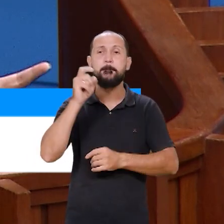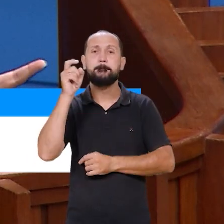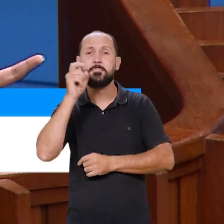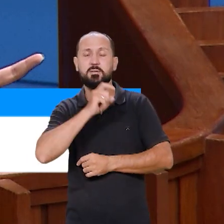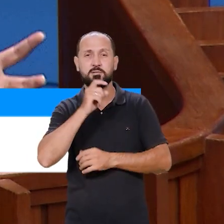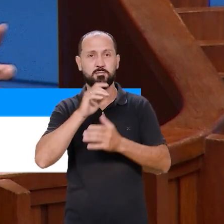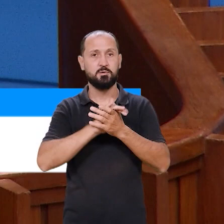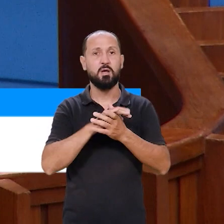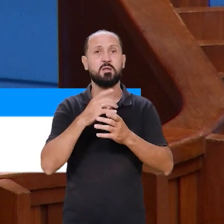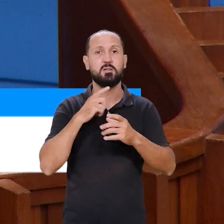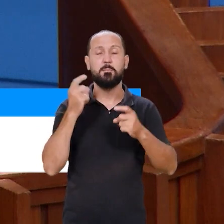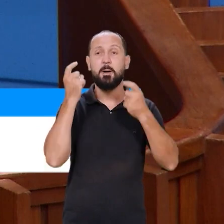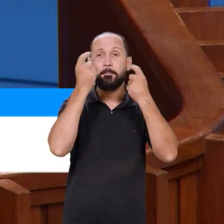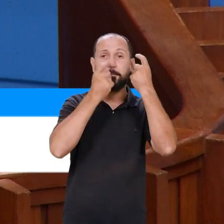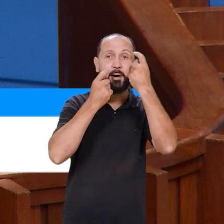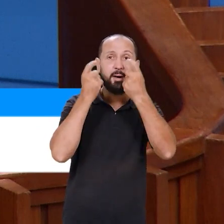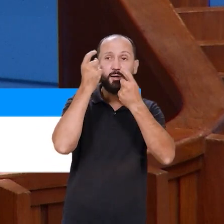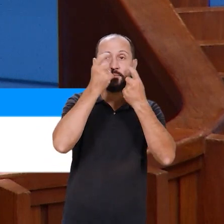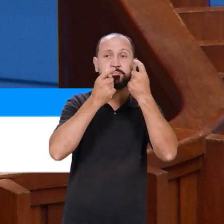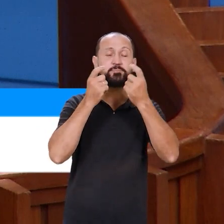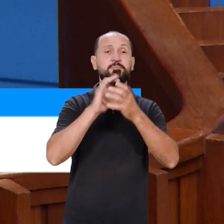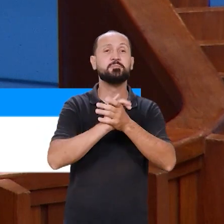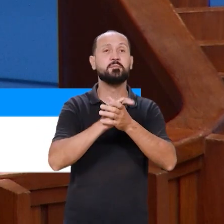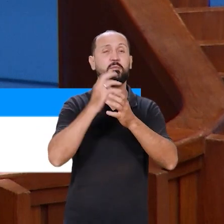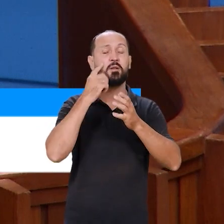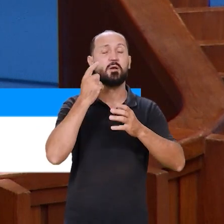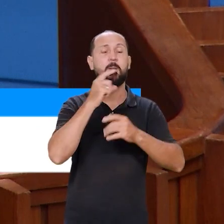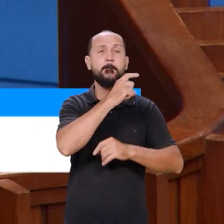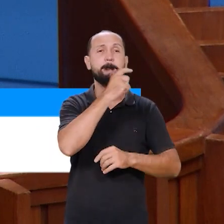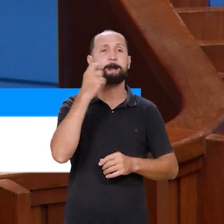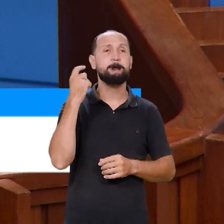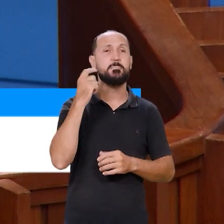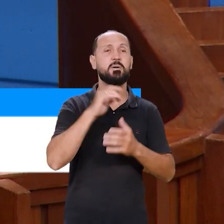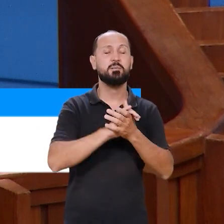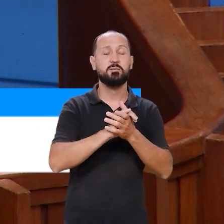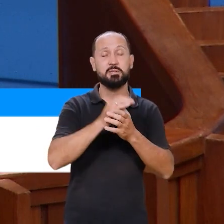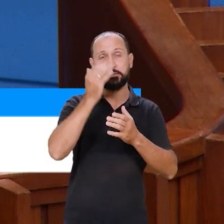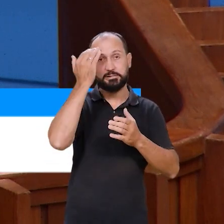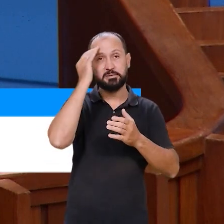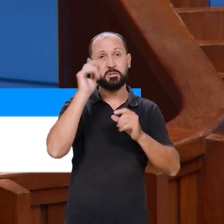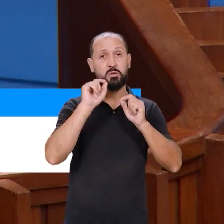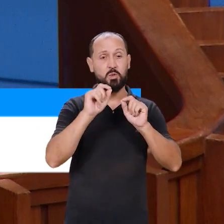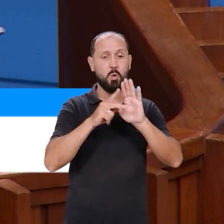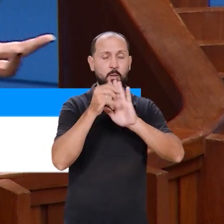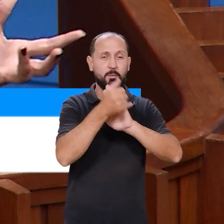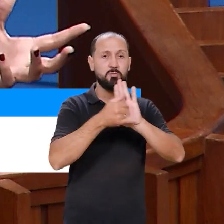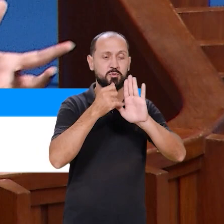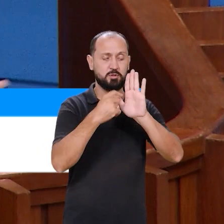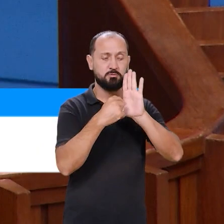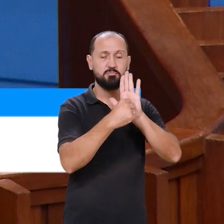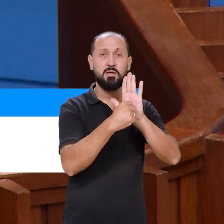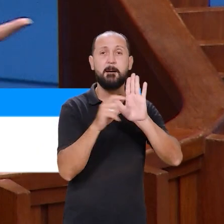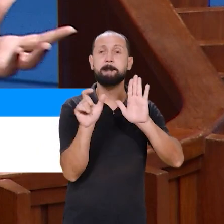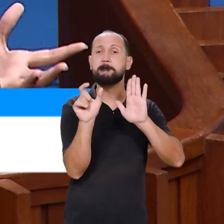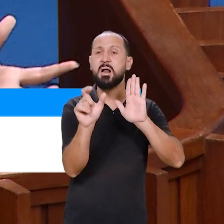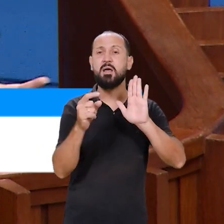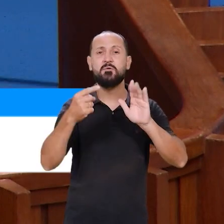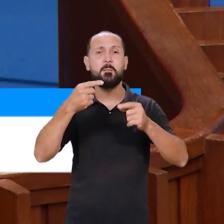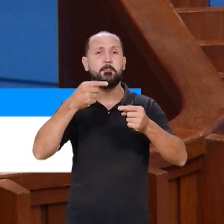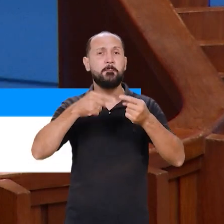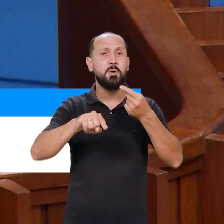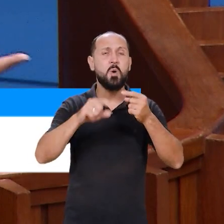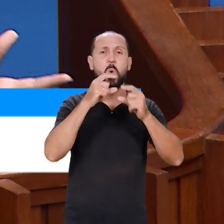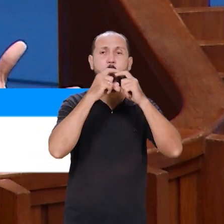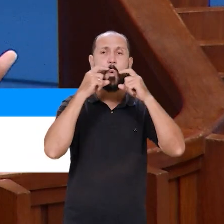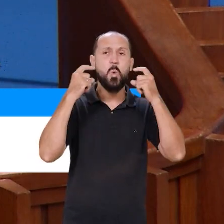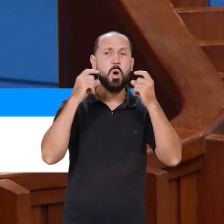é mentira, há uma preocupação sobre a censura, e eu entendo que no projeto não tem nenhuma palavra que proíbe,